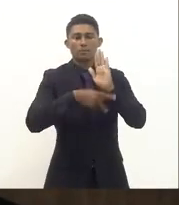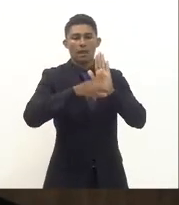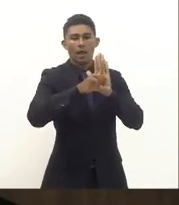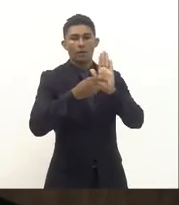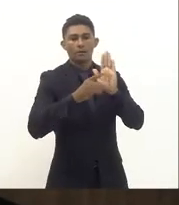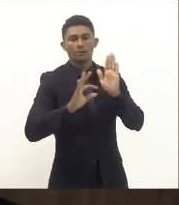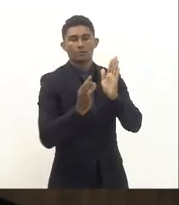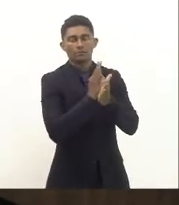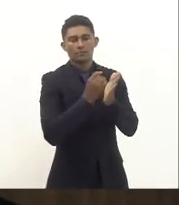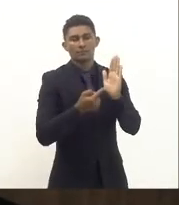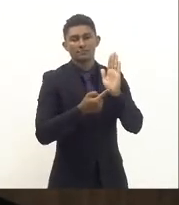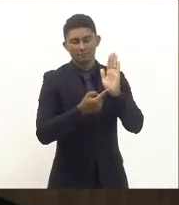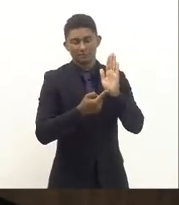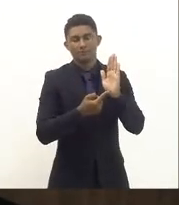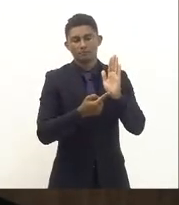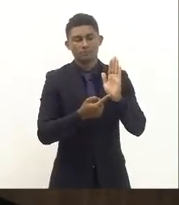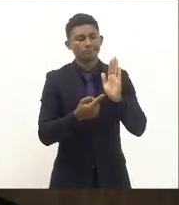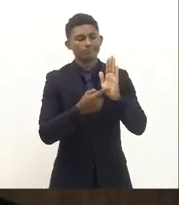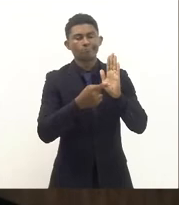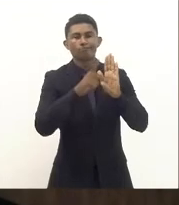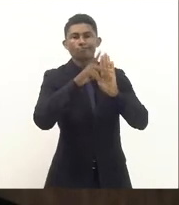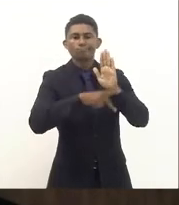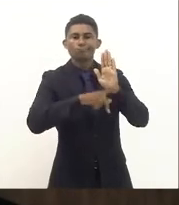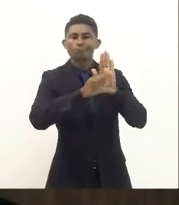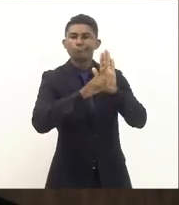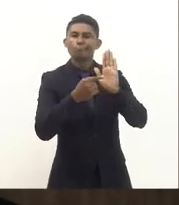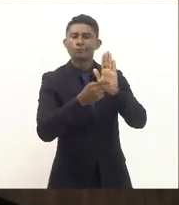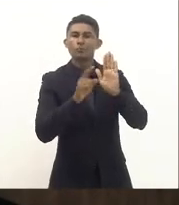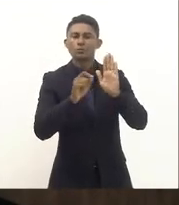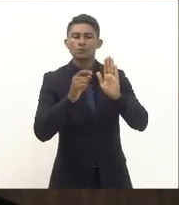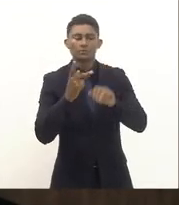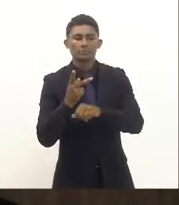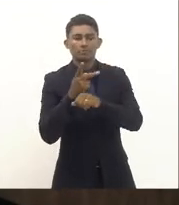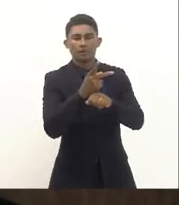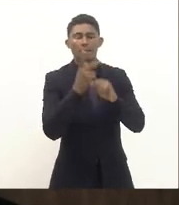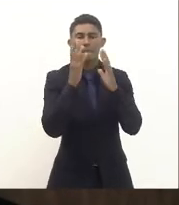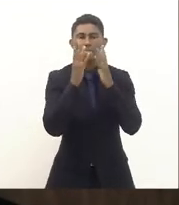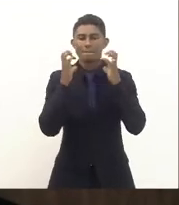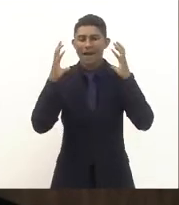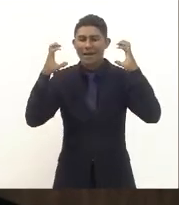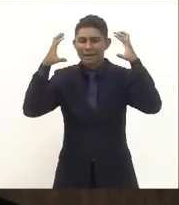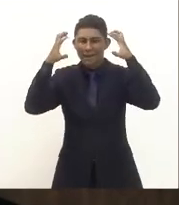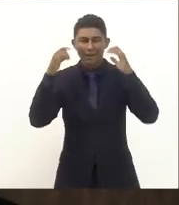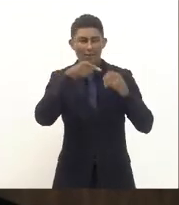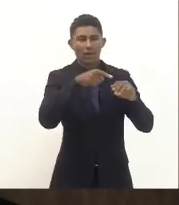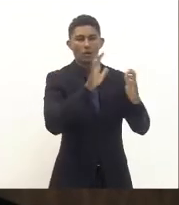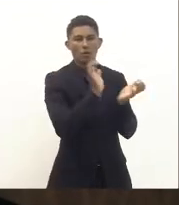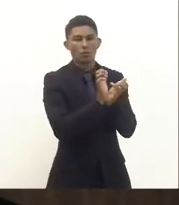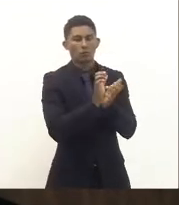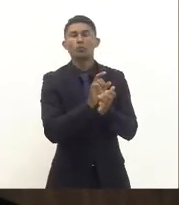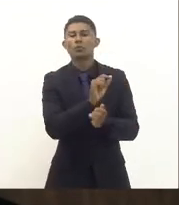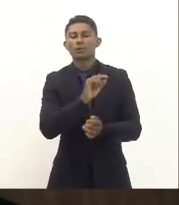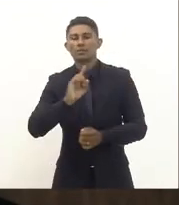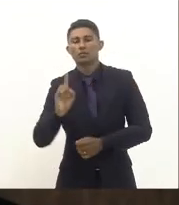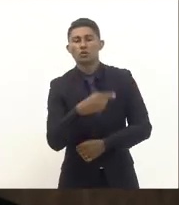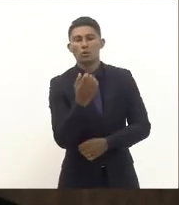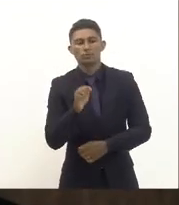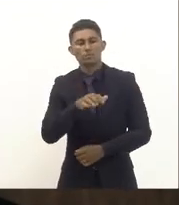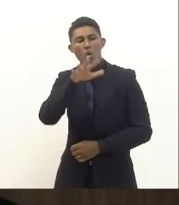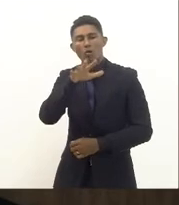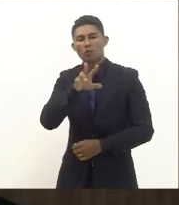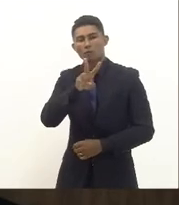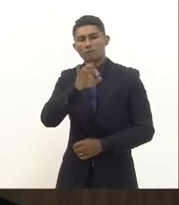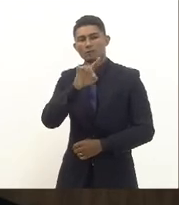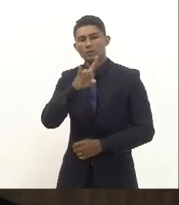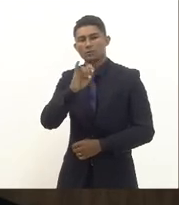projeto que concede o prêmio Maria de Franco ao grupo nós do Morro do Vidigal eu